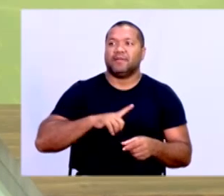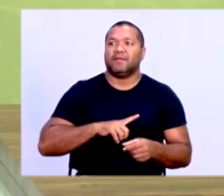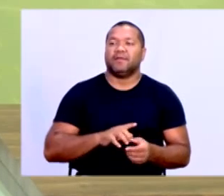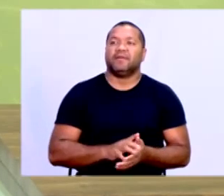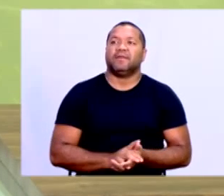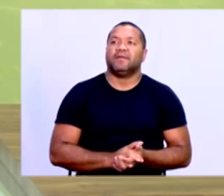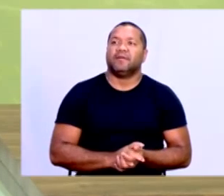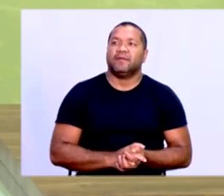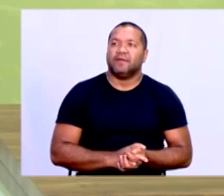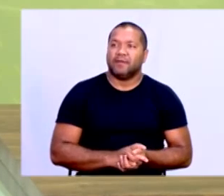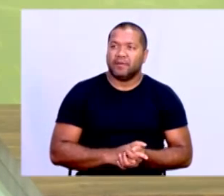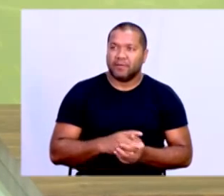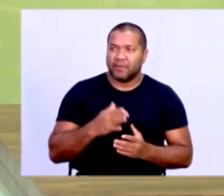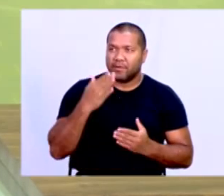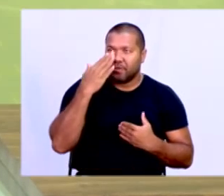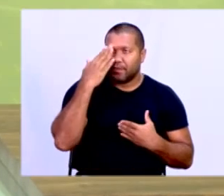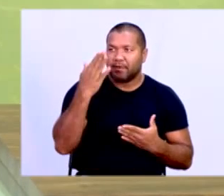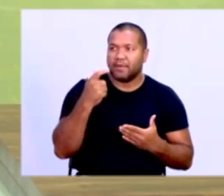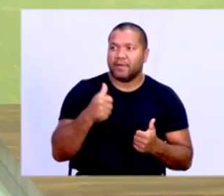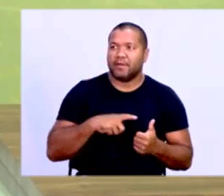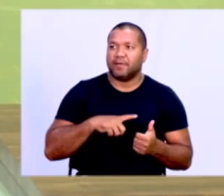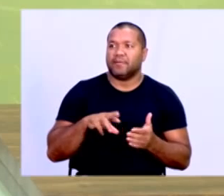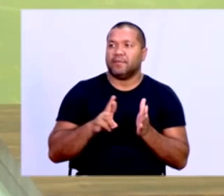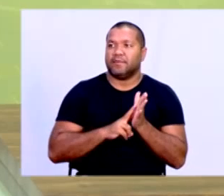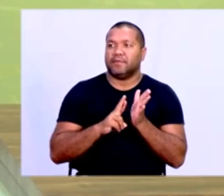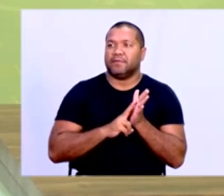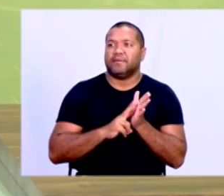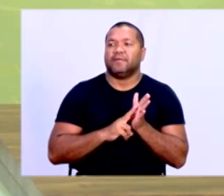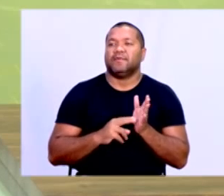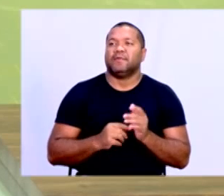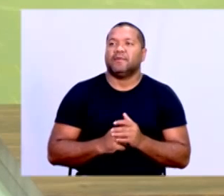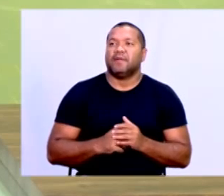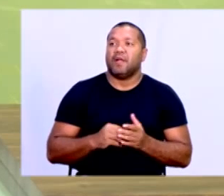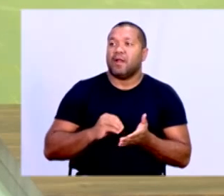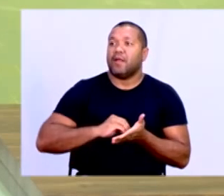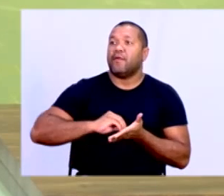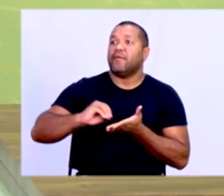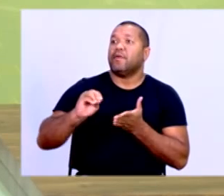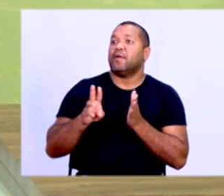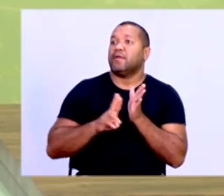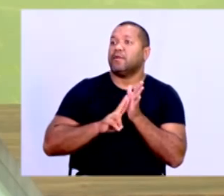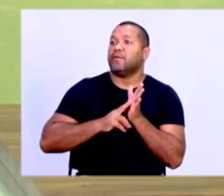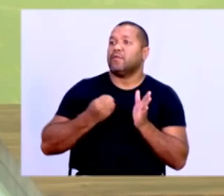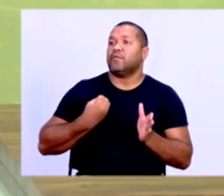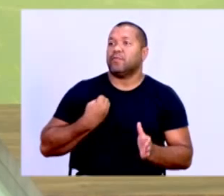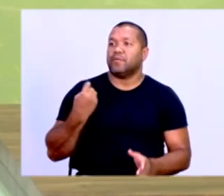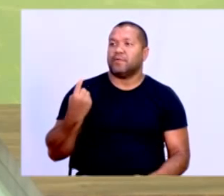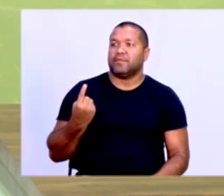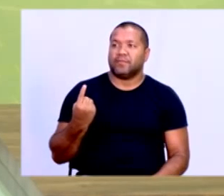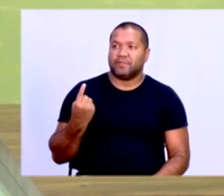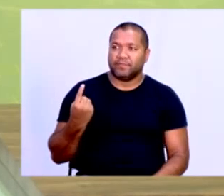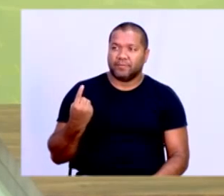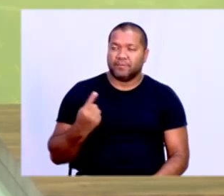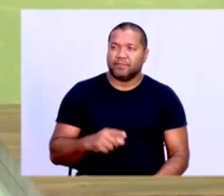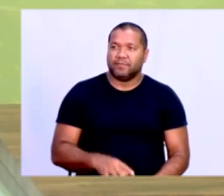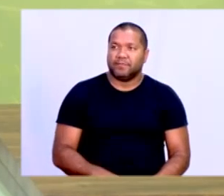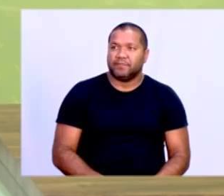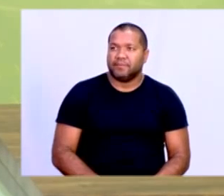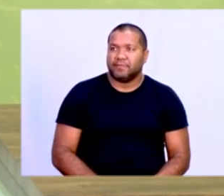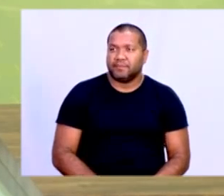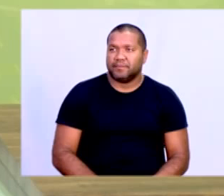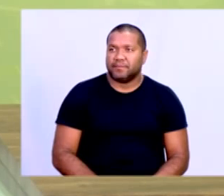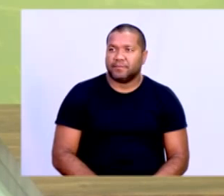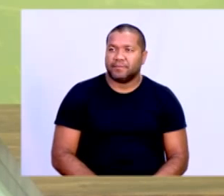Lucileide, pela sua participação, pela sua resposta. Ela enviou a resposta da questão número 1.